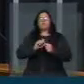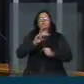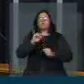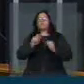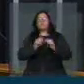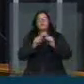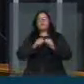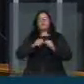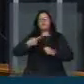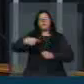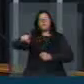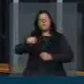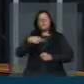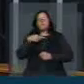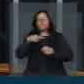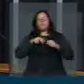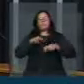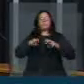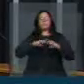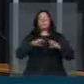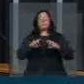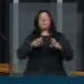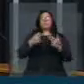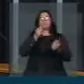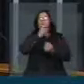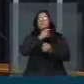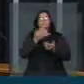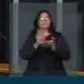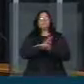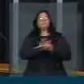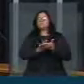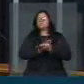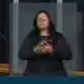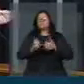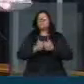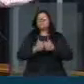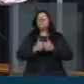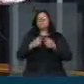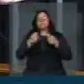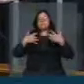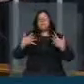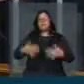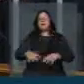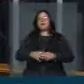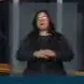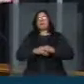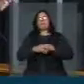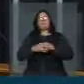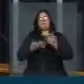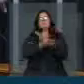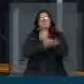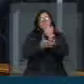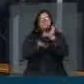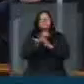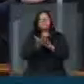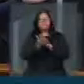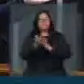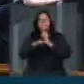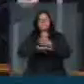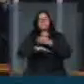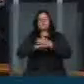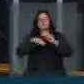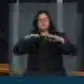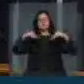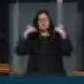urbana. Transporte caro, ineficiente. Entra num estádio, Maracanã,